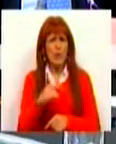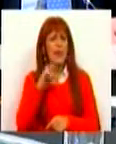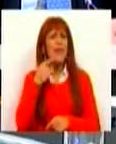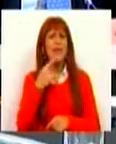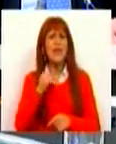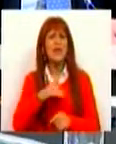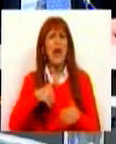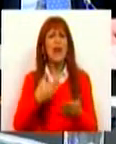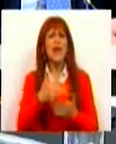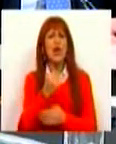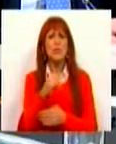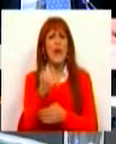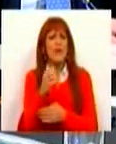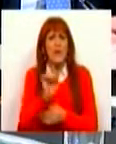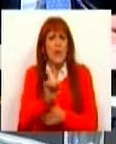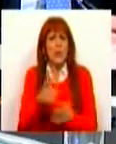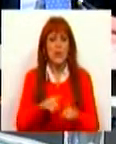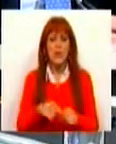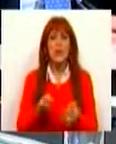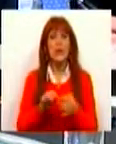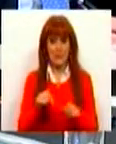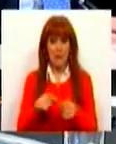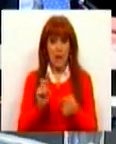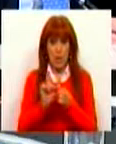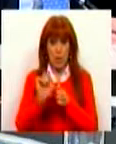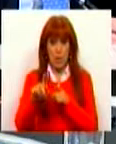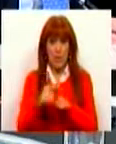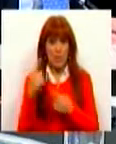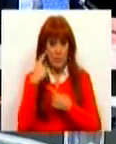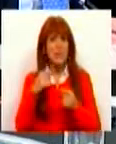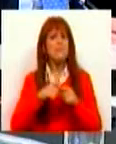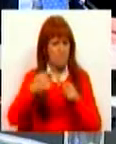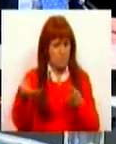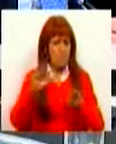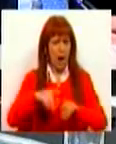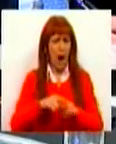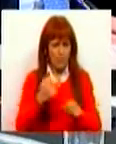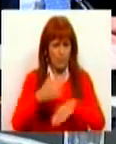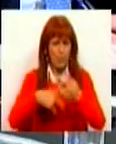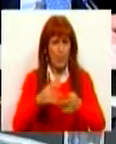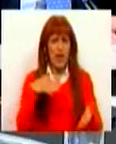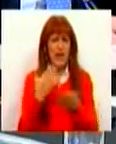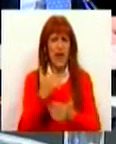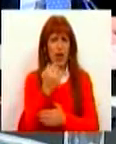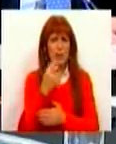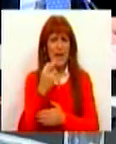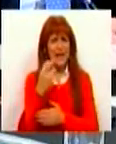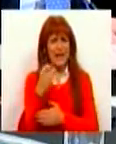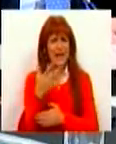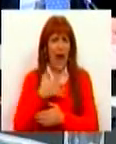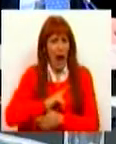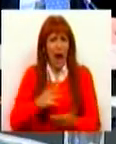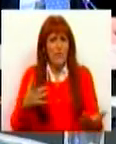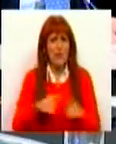até 2020. O armazém é o sinal visível de uma decisão de prolongar o funcionamento até 2030.